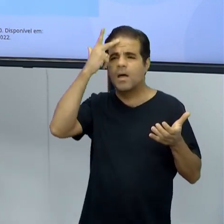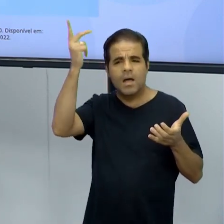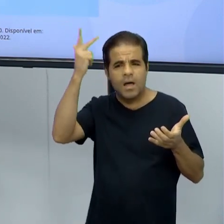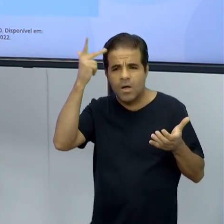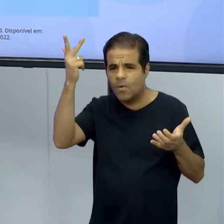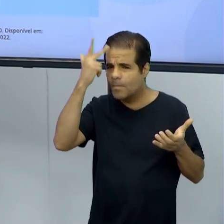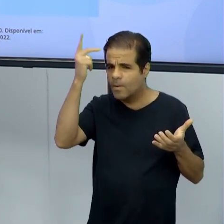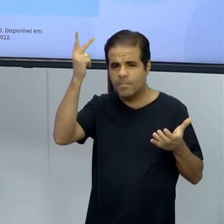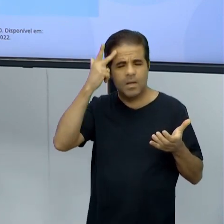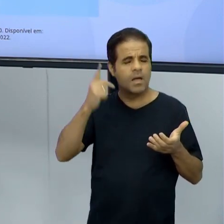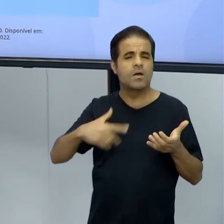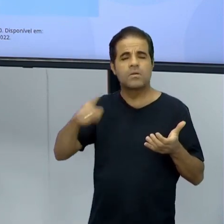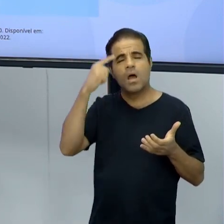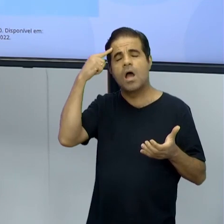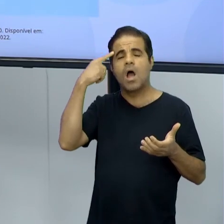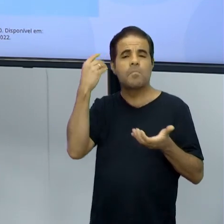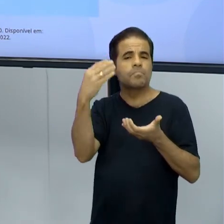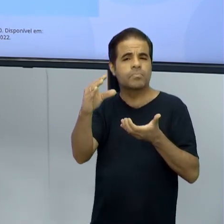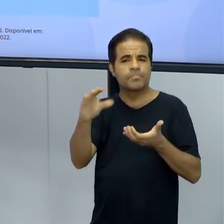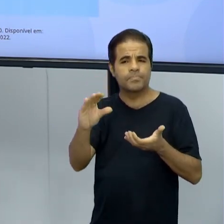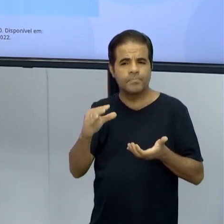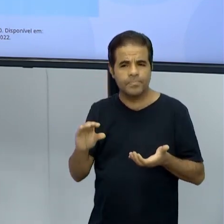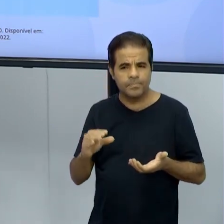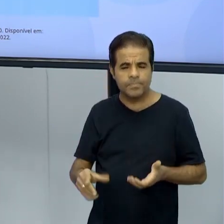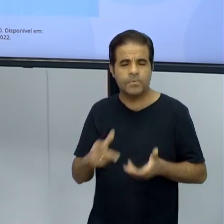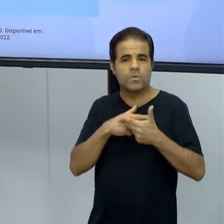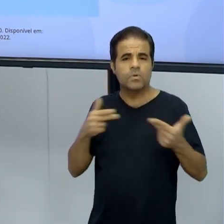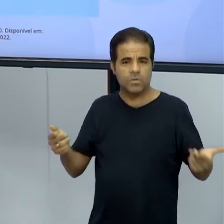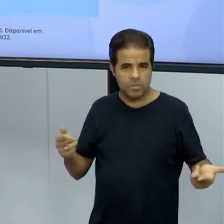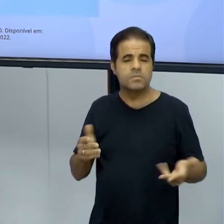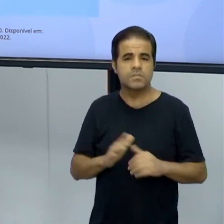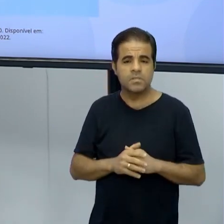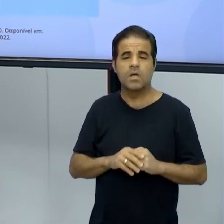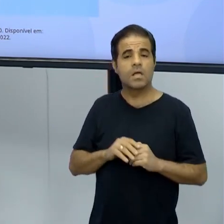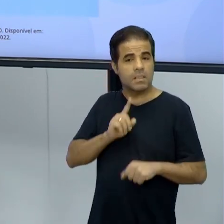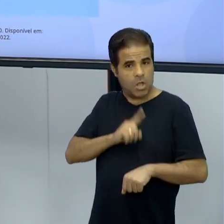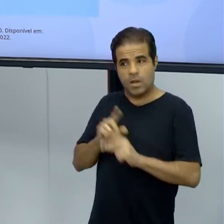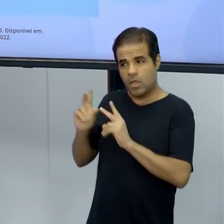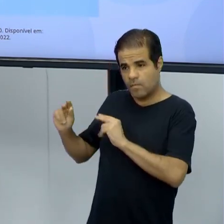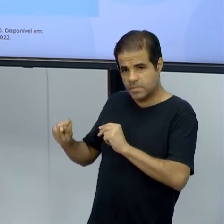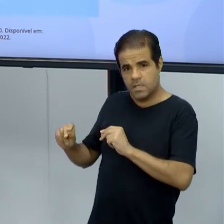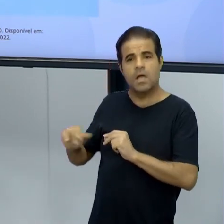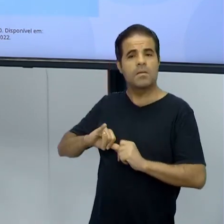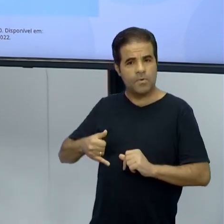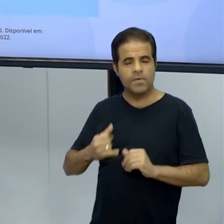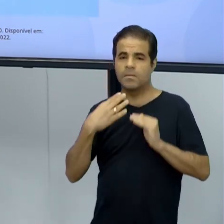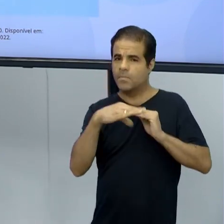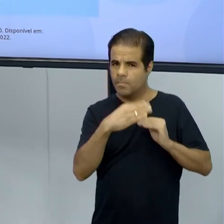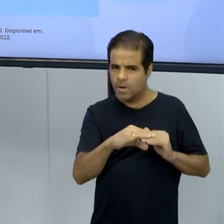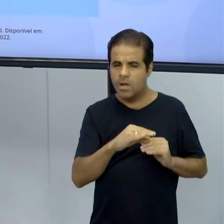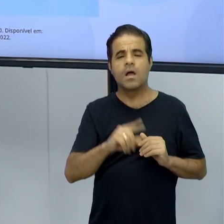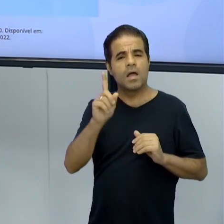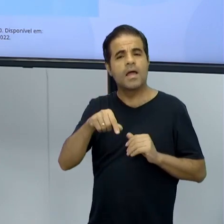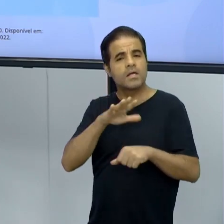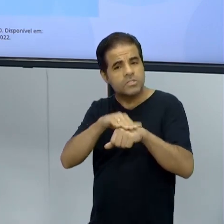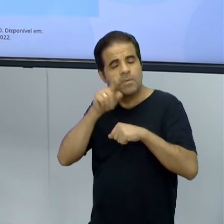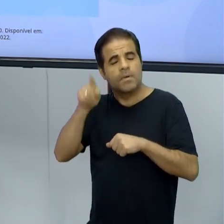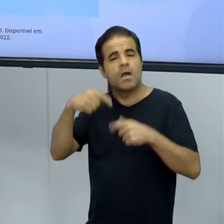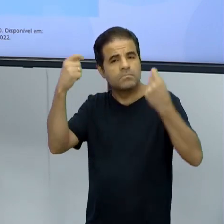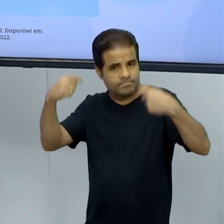deveria ser a gente ficar postando coisas enquanto estamos conversando. Então, esse vídeo é bem legal porque ele chama para isso. A